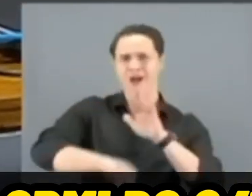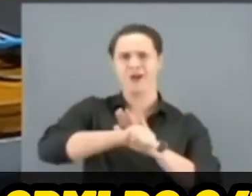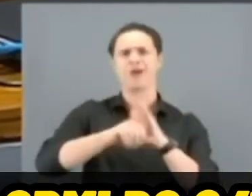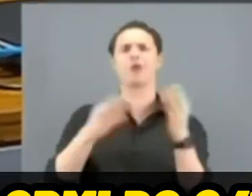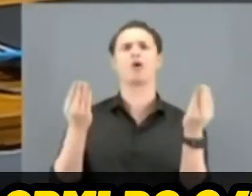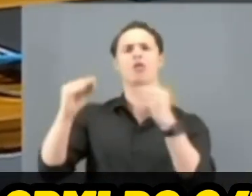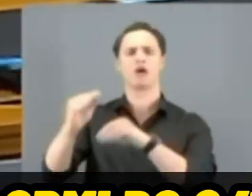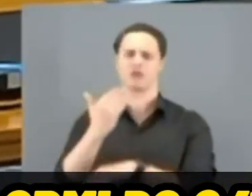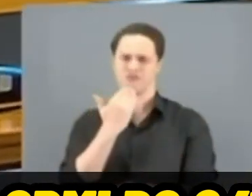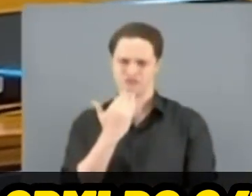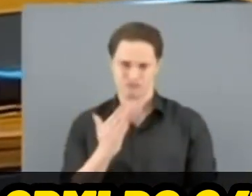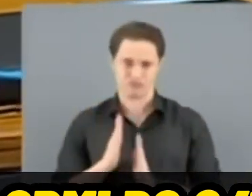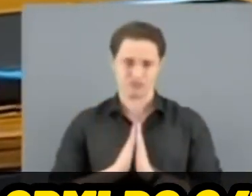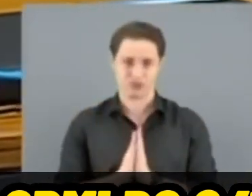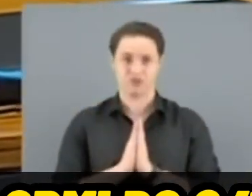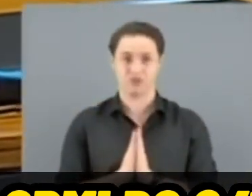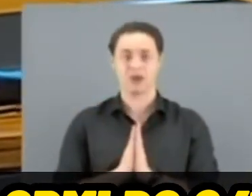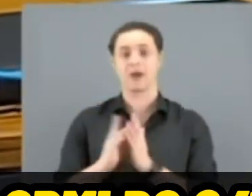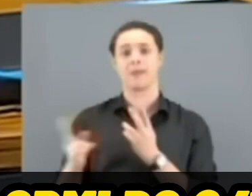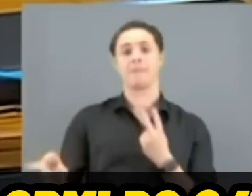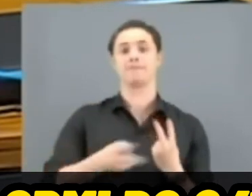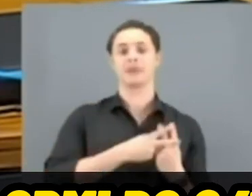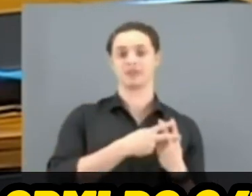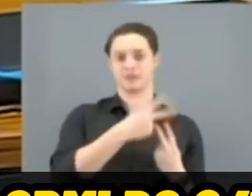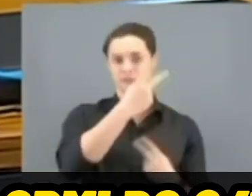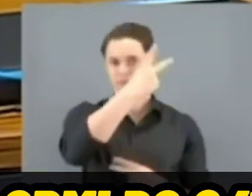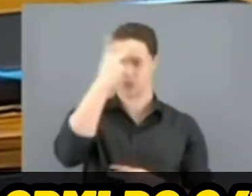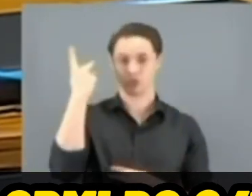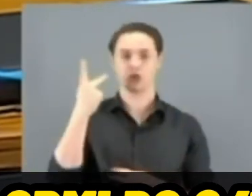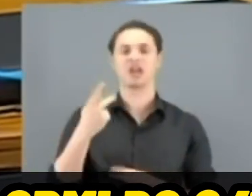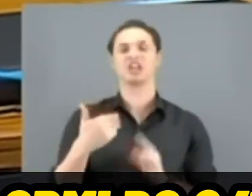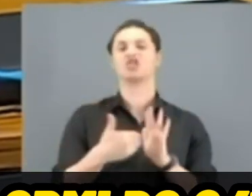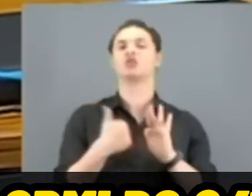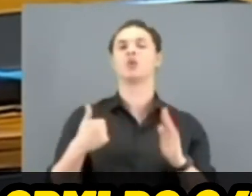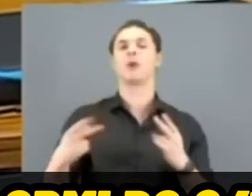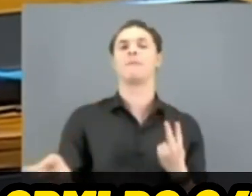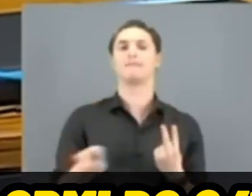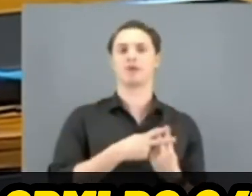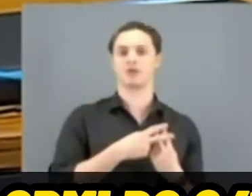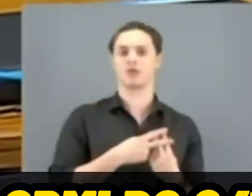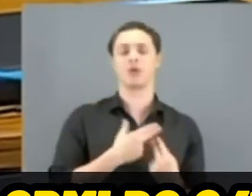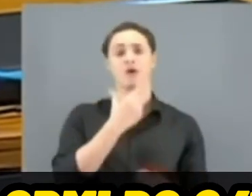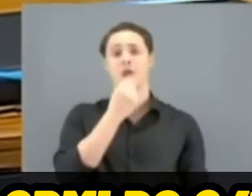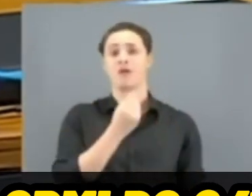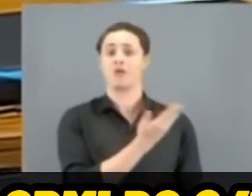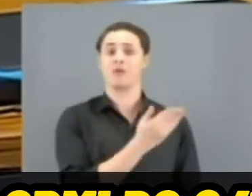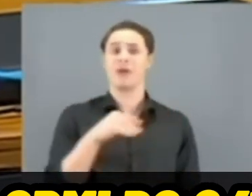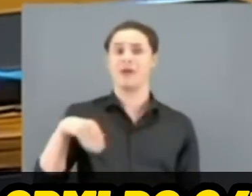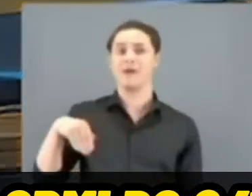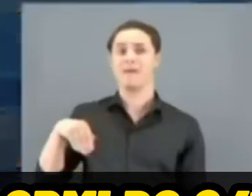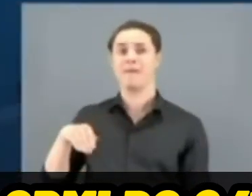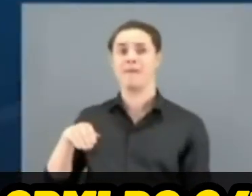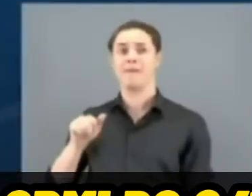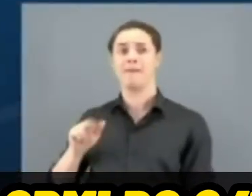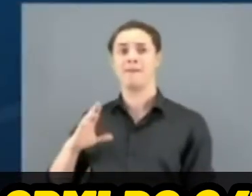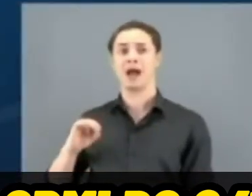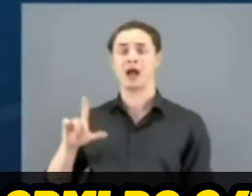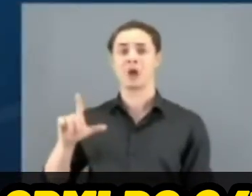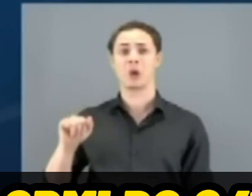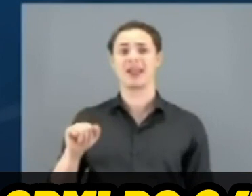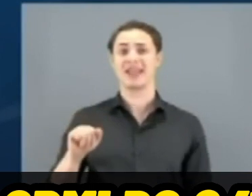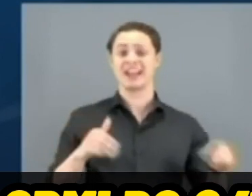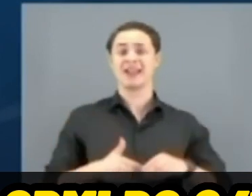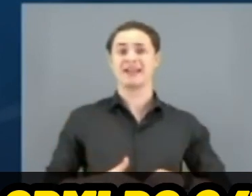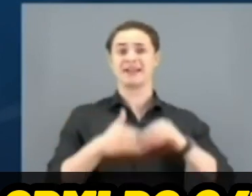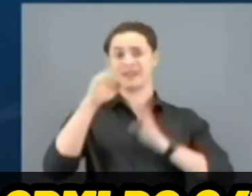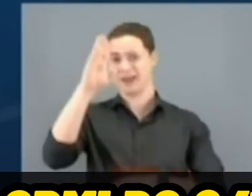mim, por gentileza, a prisão de quem foi revogada hoje. Do Marcola. Líder da principal facção de